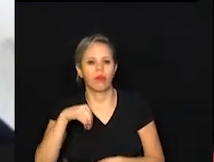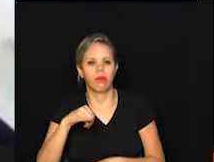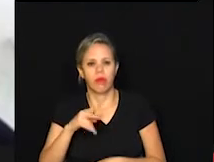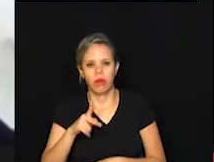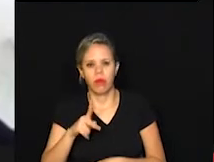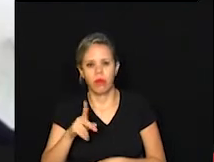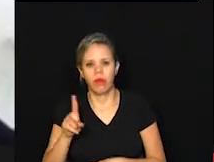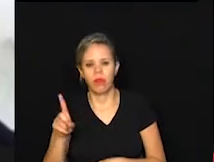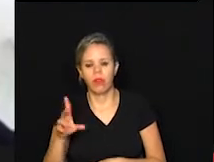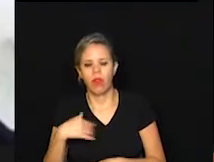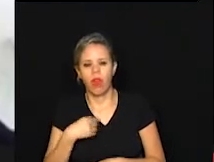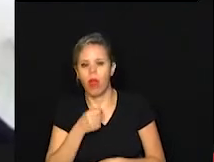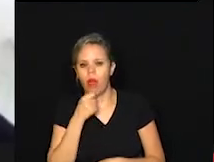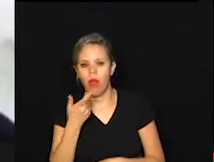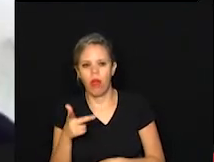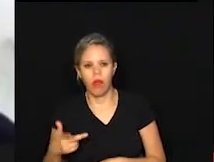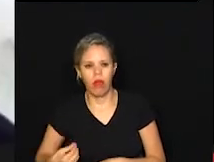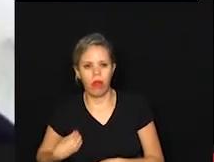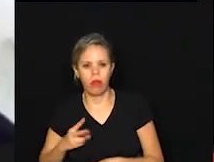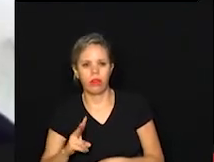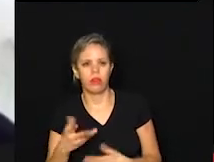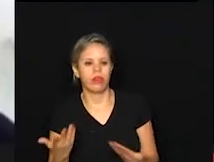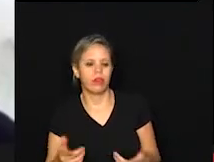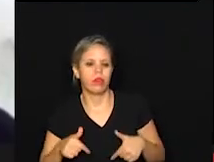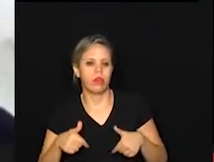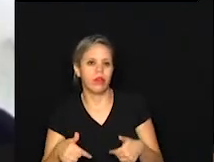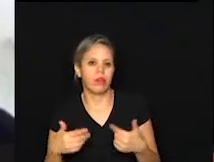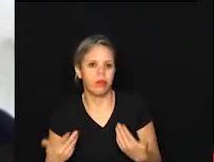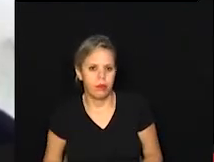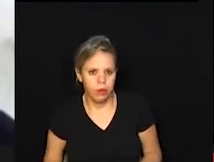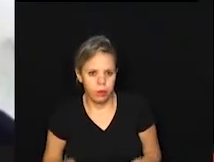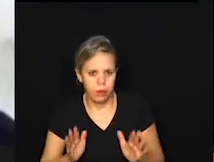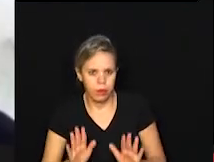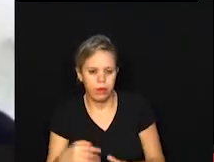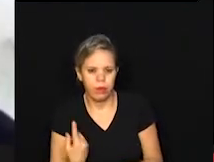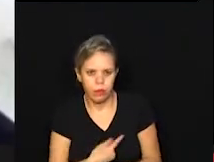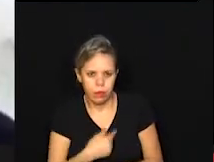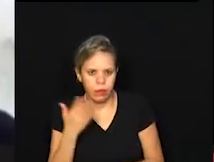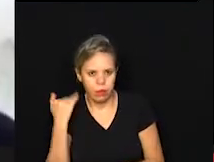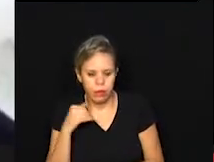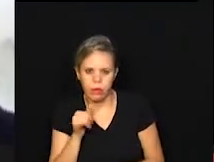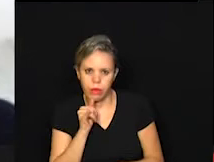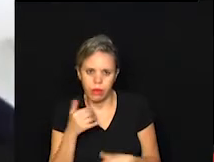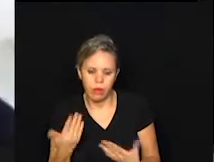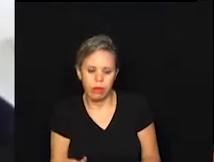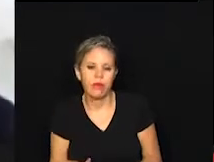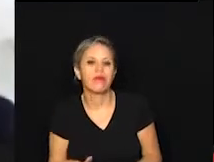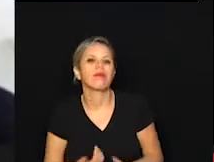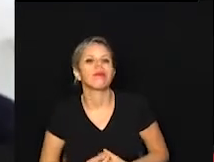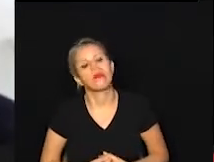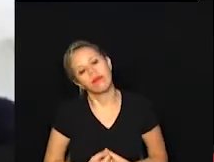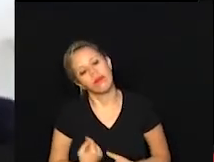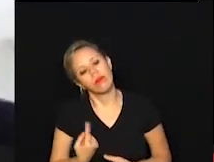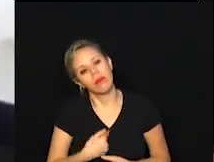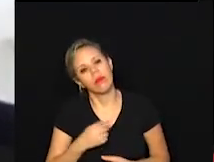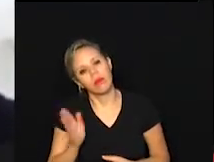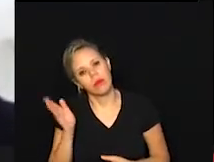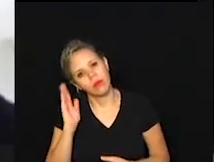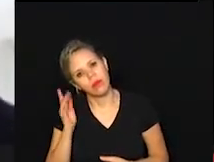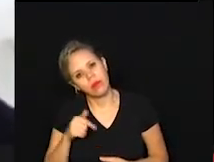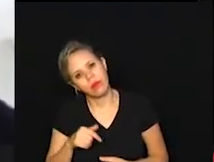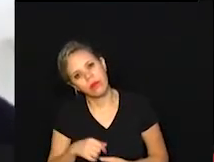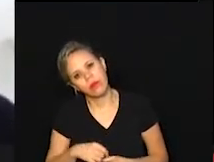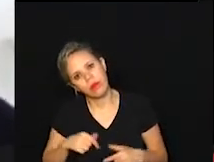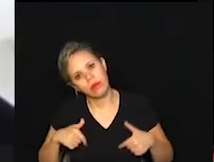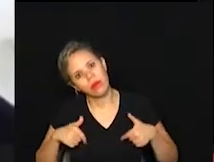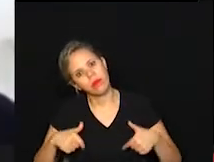se ainda está, Mônica, nessa atuação, mas a gente sabe que ela